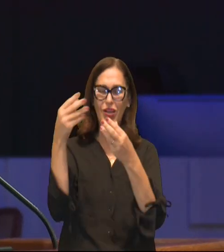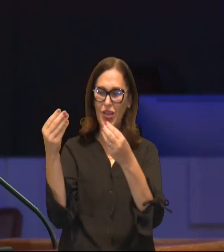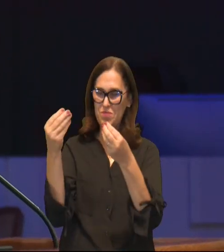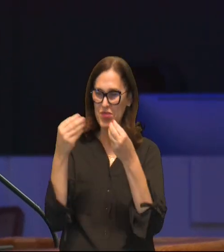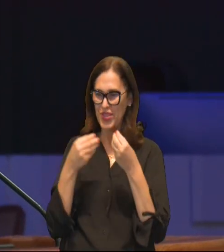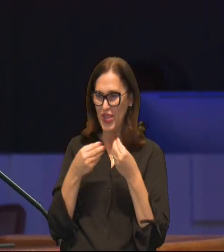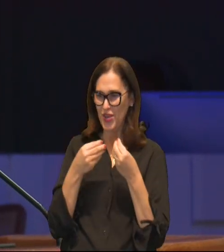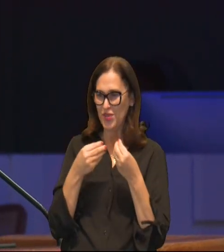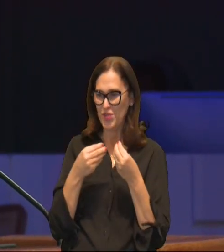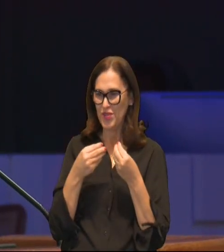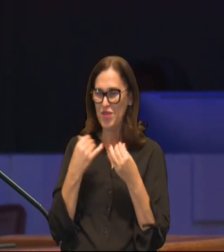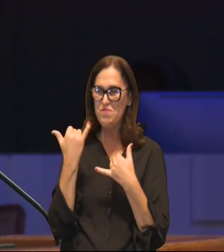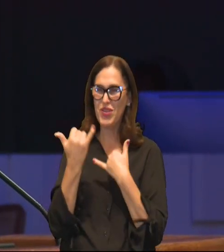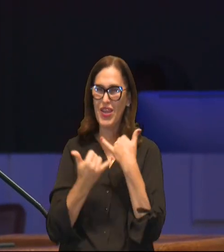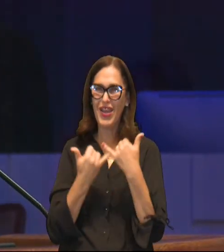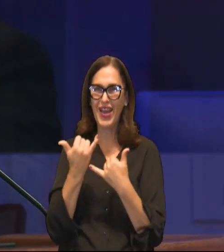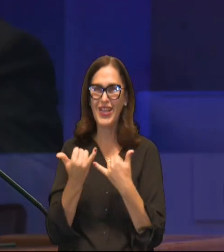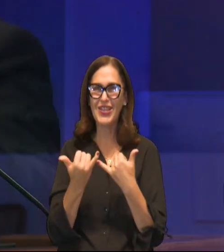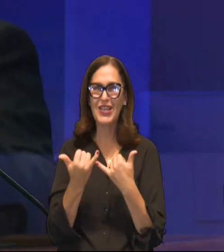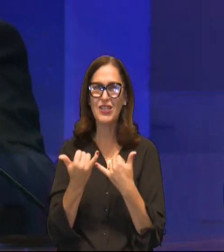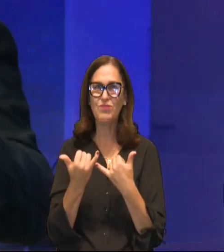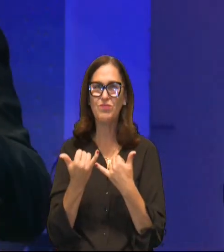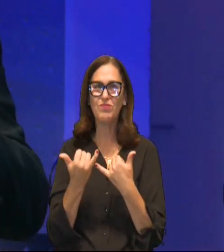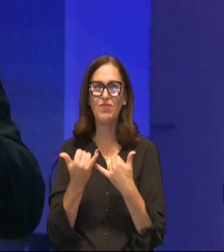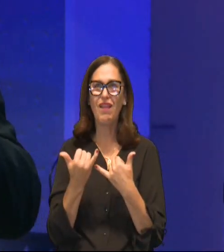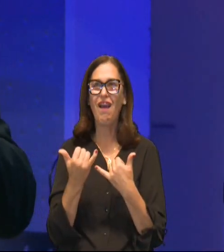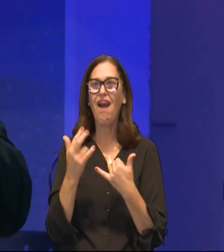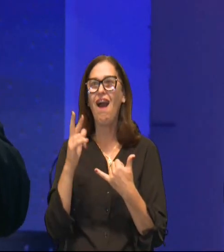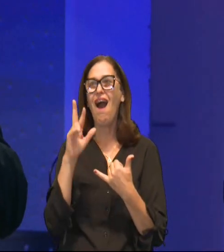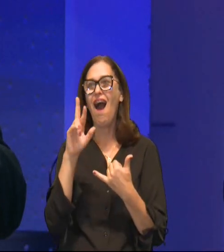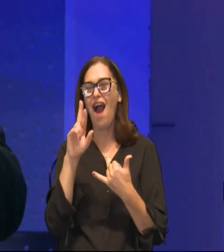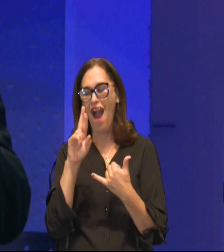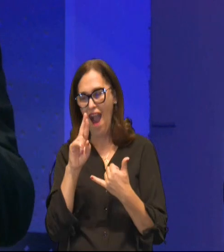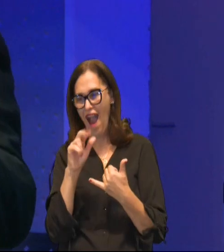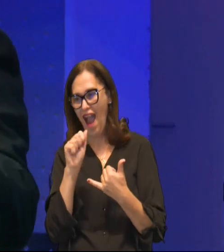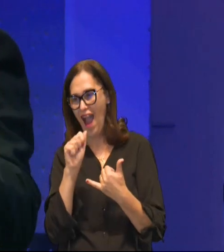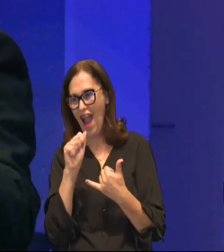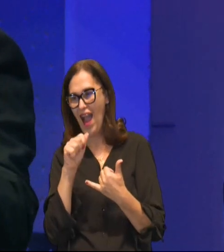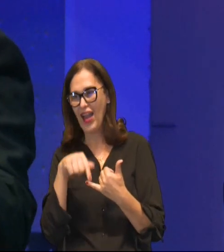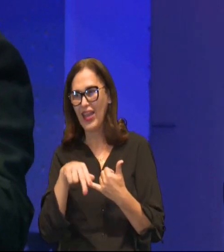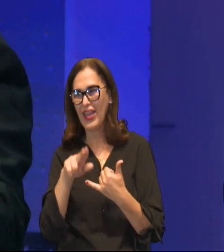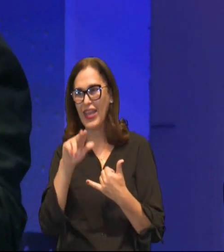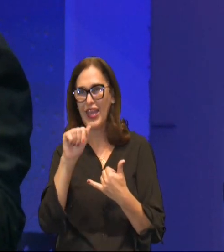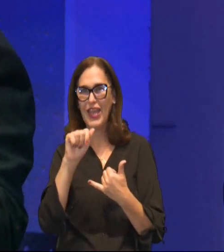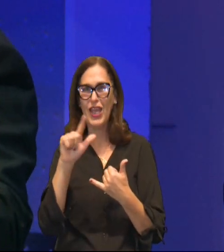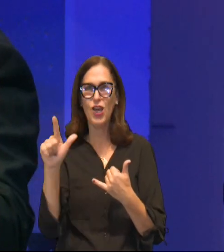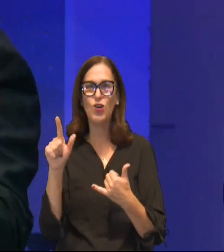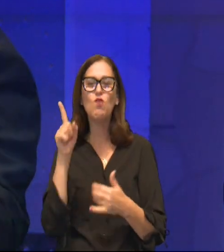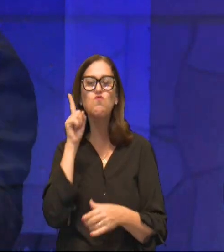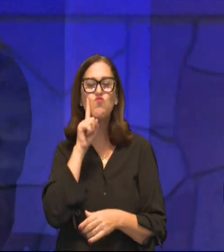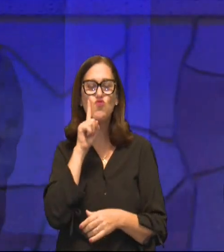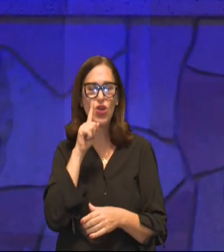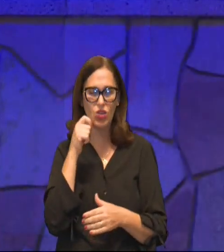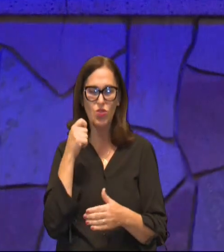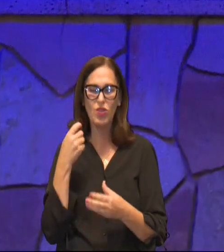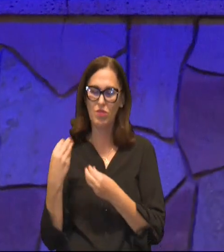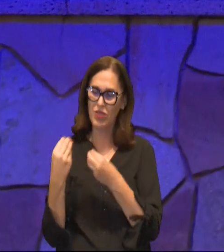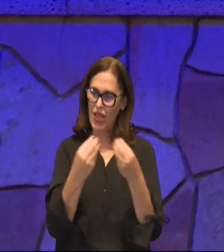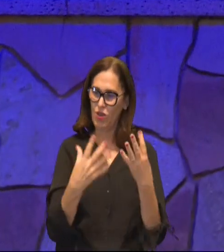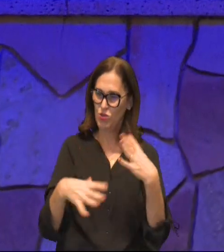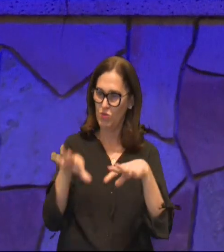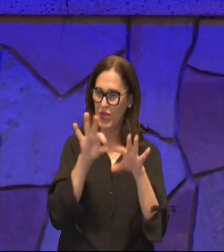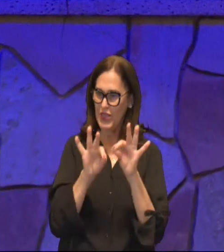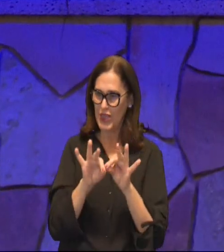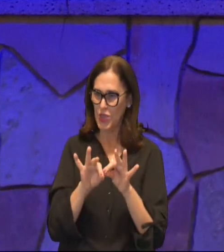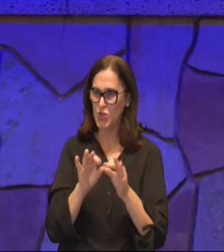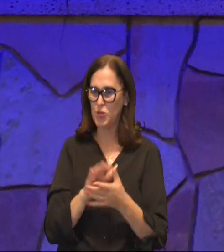esse brinquedo aqui foi a Raquel Sabá, e o seu marido, quando foram lá nos Estados Unidos, trouxeram para mim.